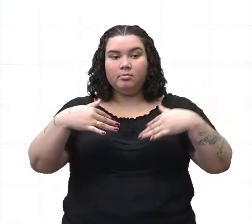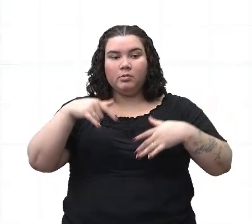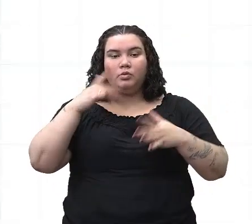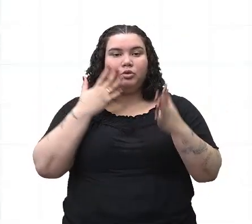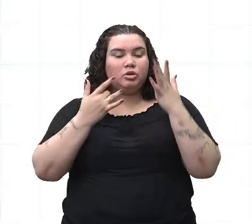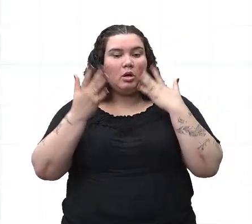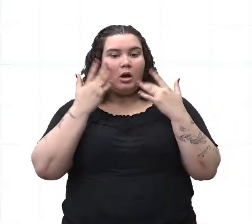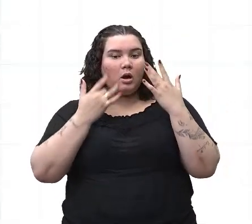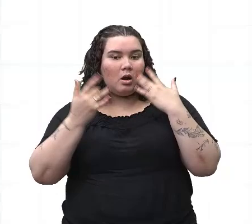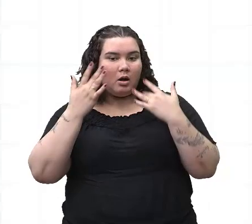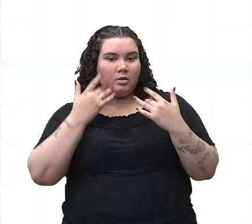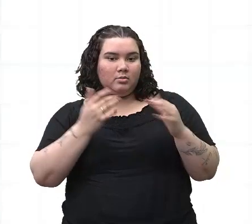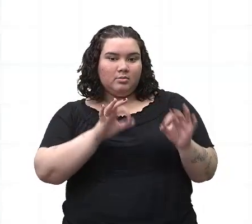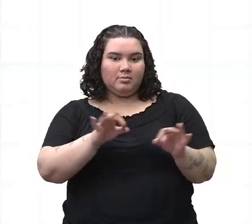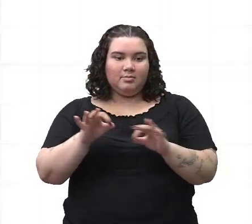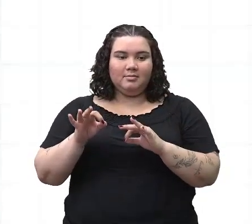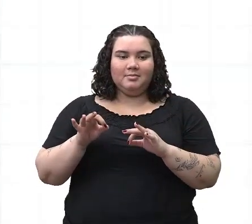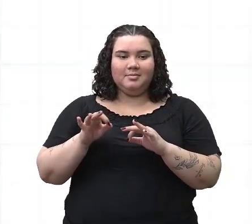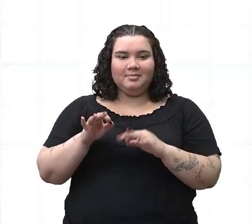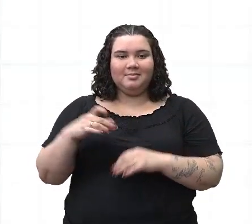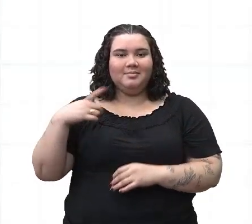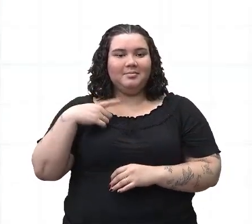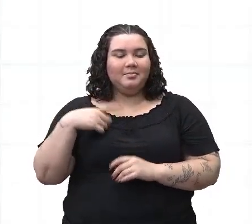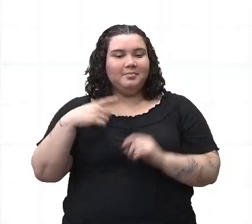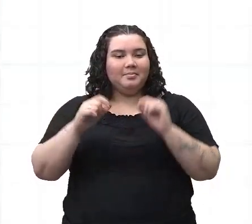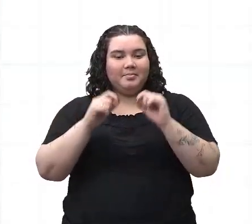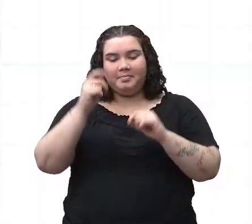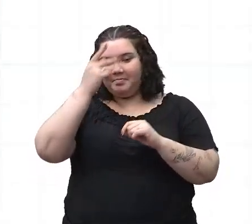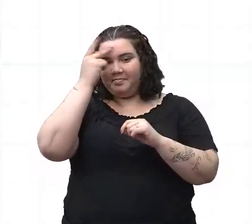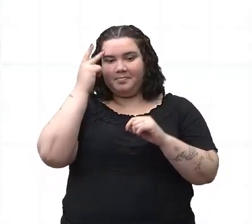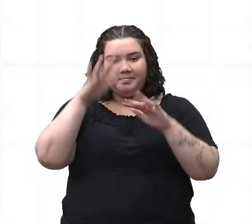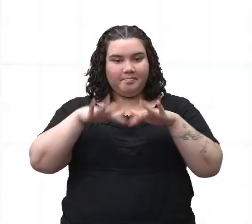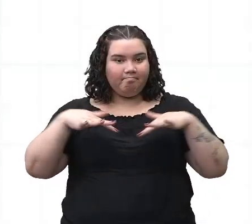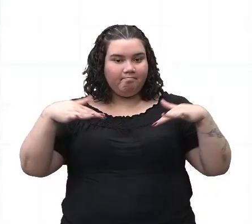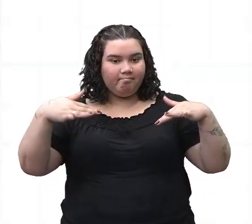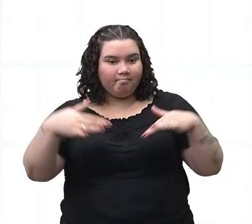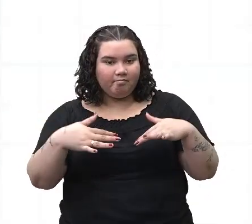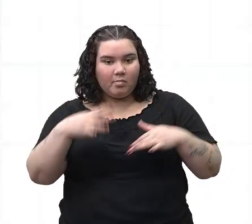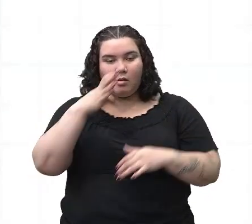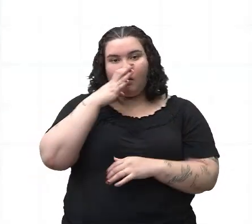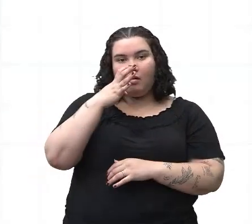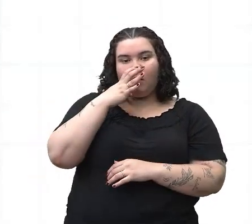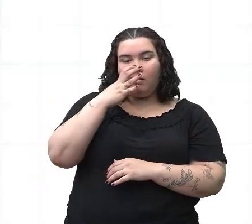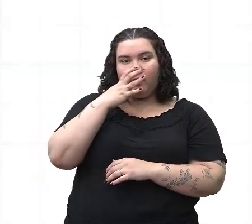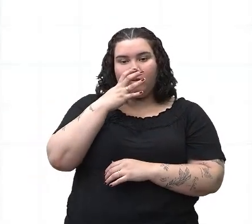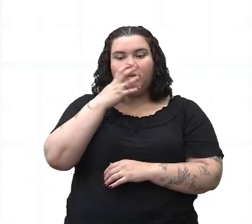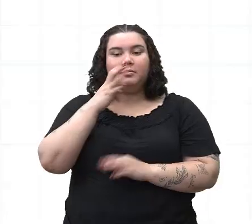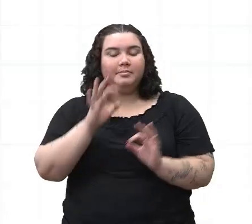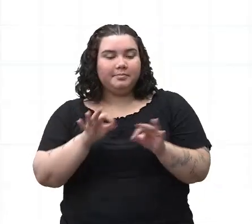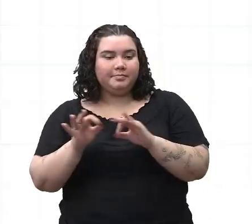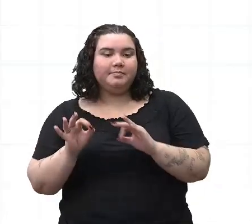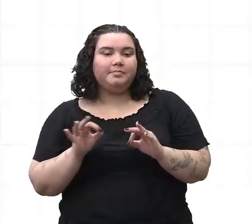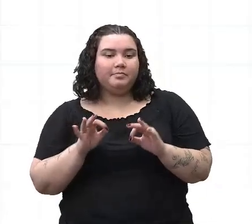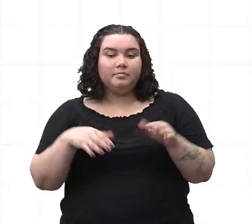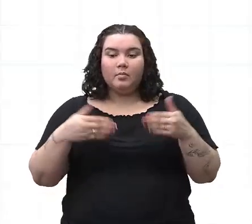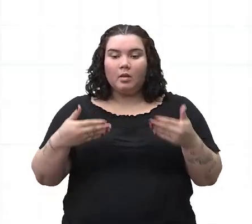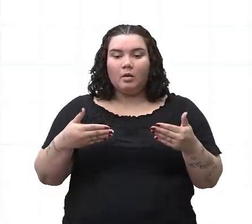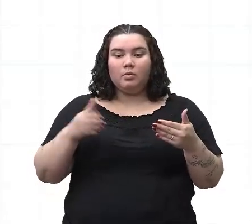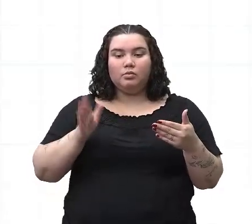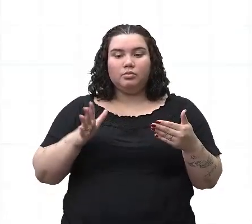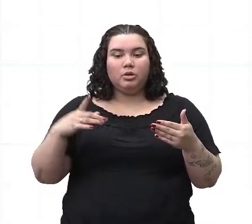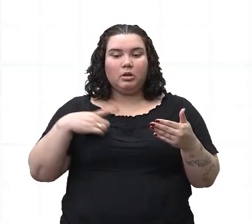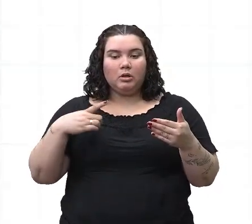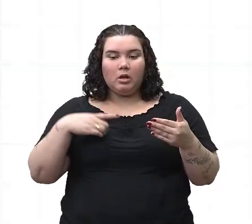uma cena e a plateia observando, assistindo a interpretação. Então, já temos